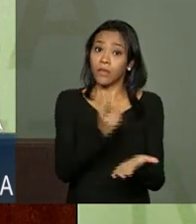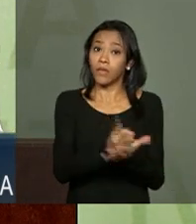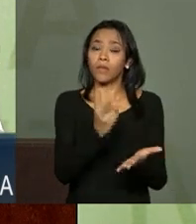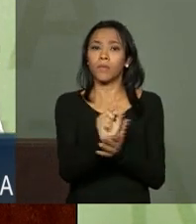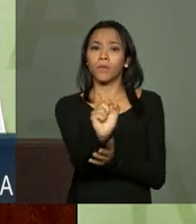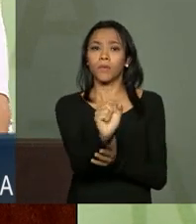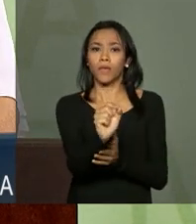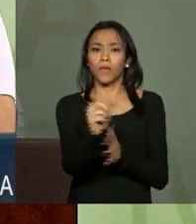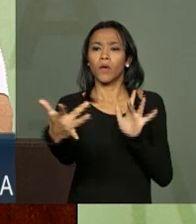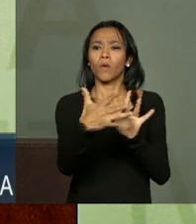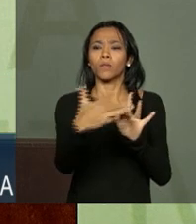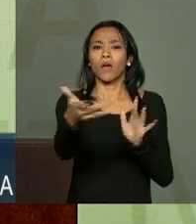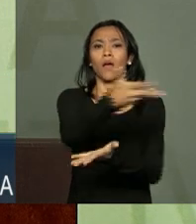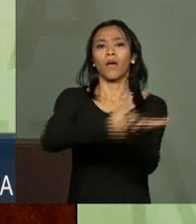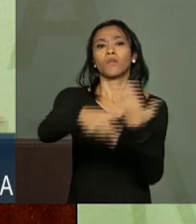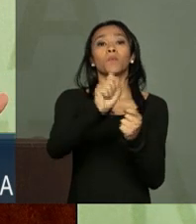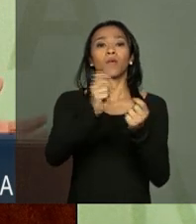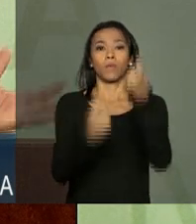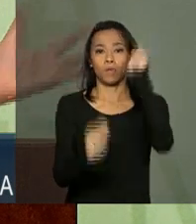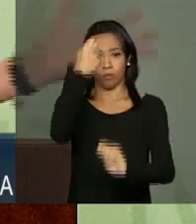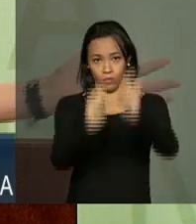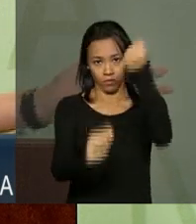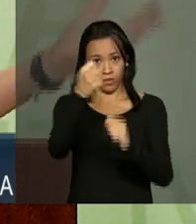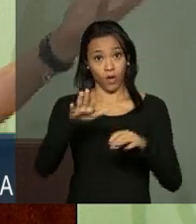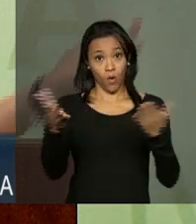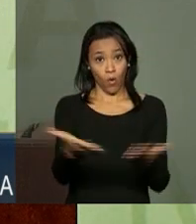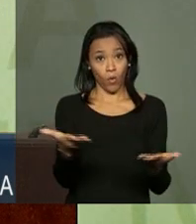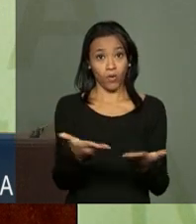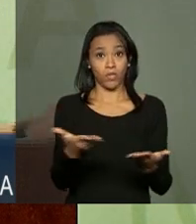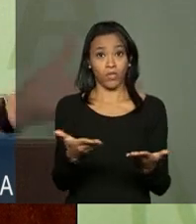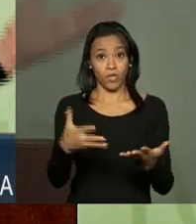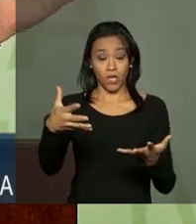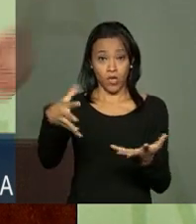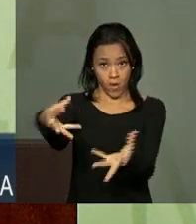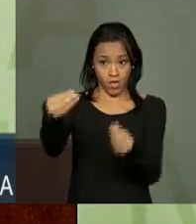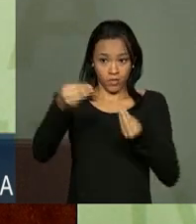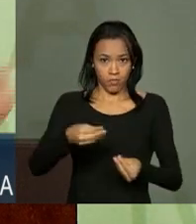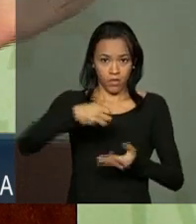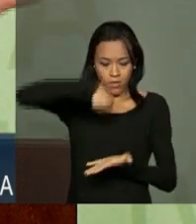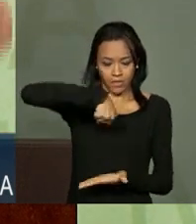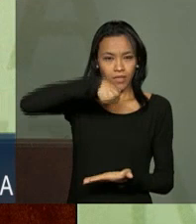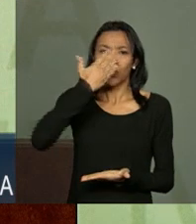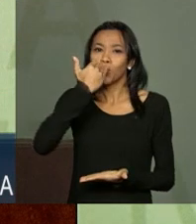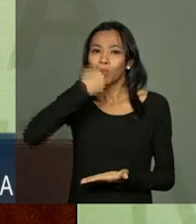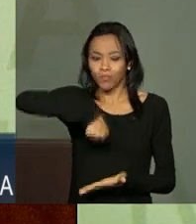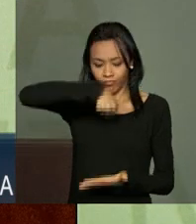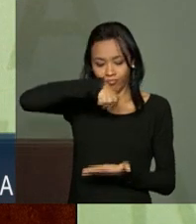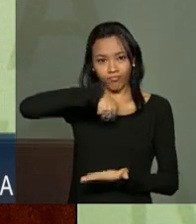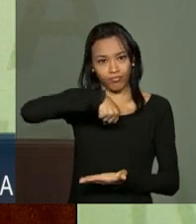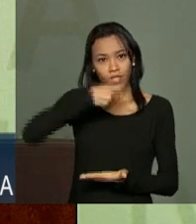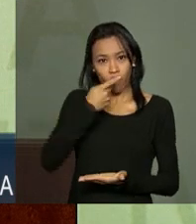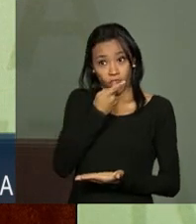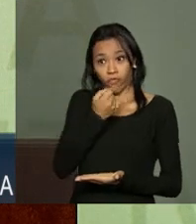a agroindustrialização. Hoje, eu recebi aquela cesta e disse para o nosso companheiro